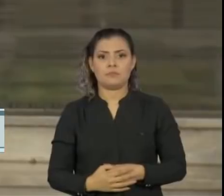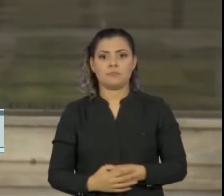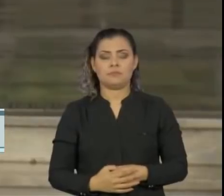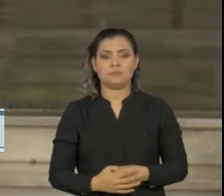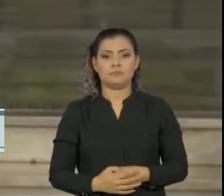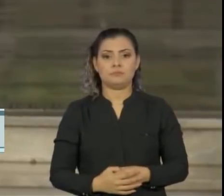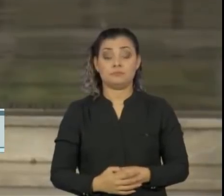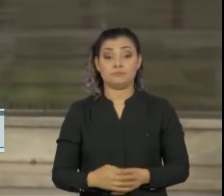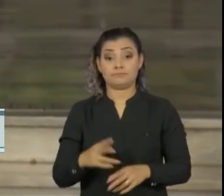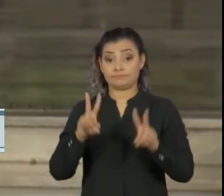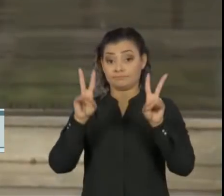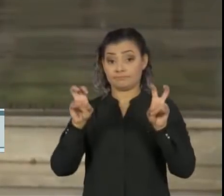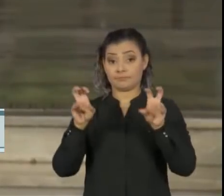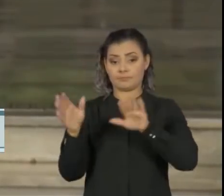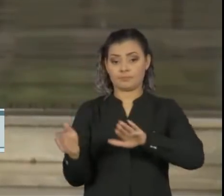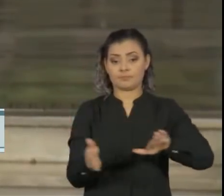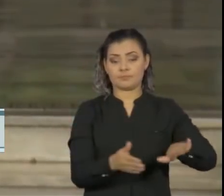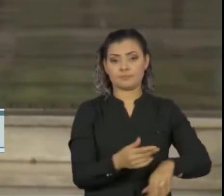A vacina.